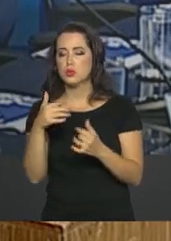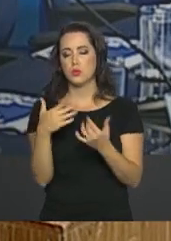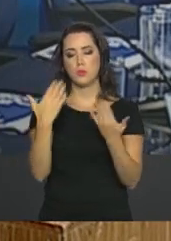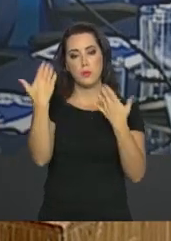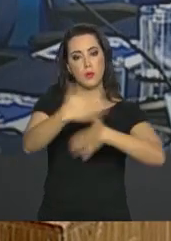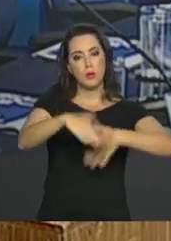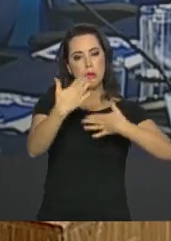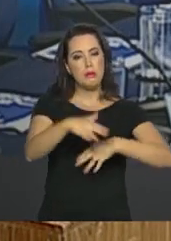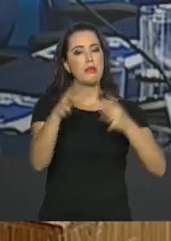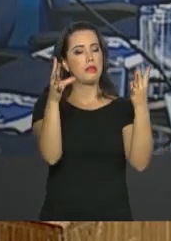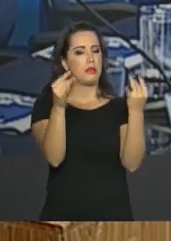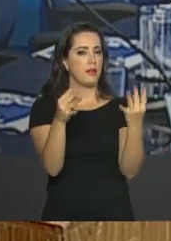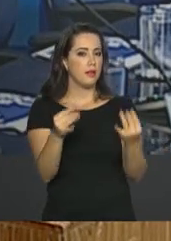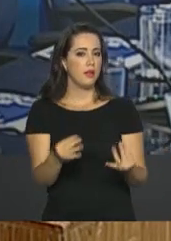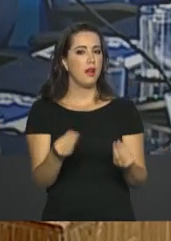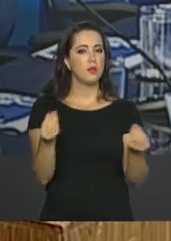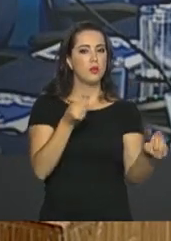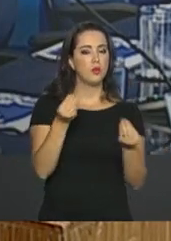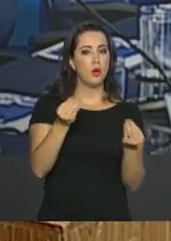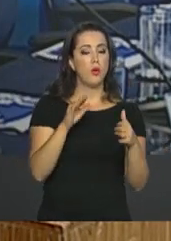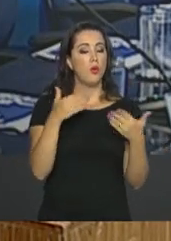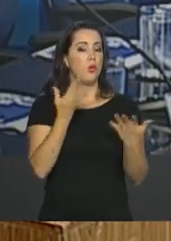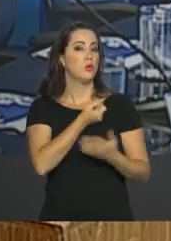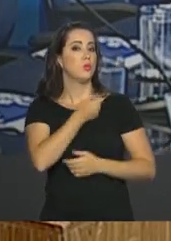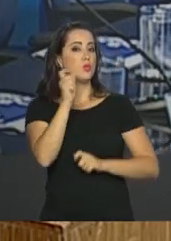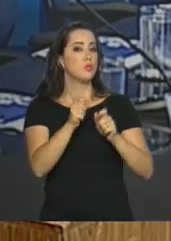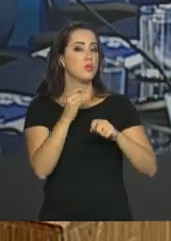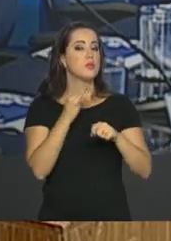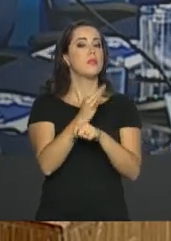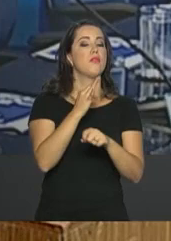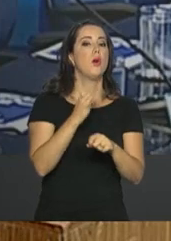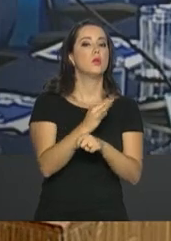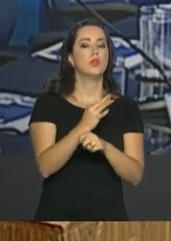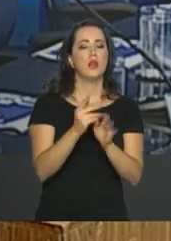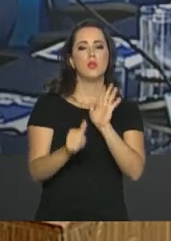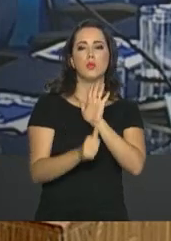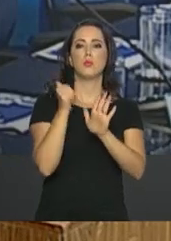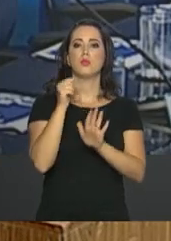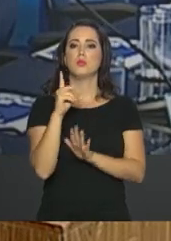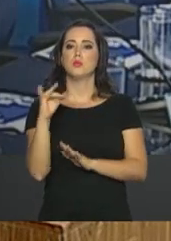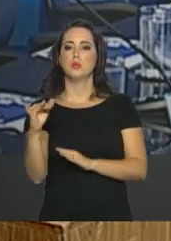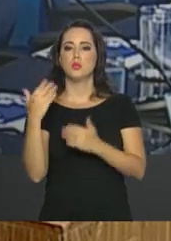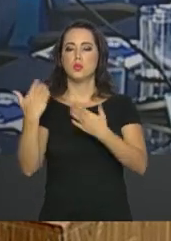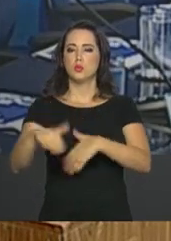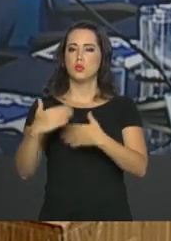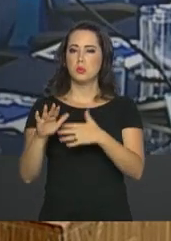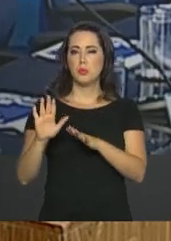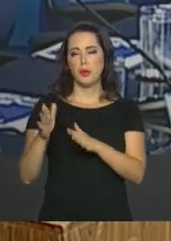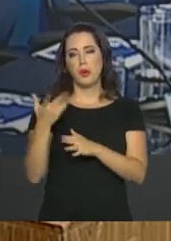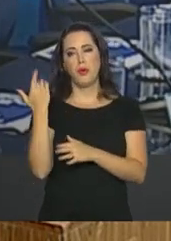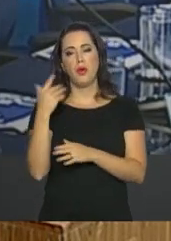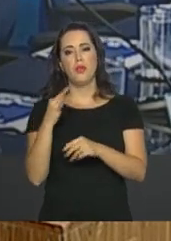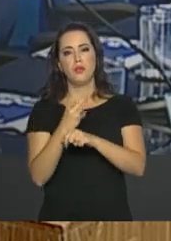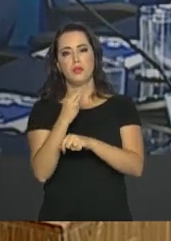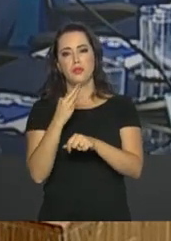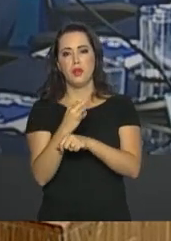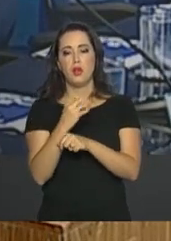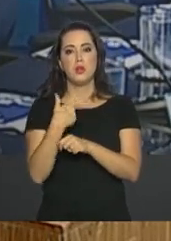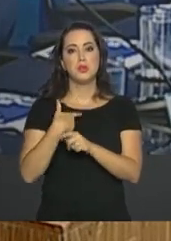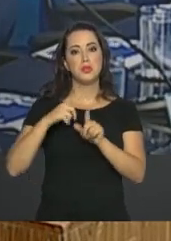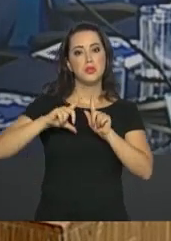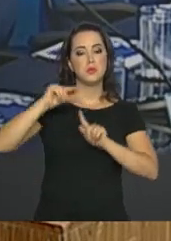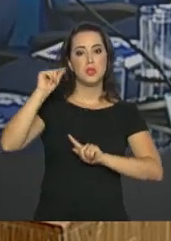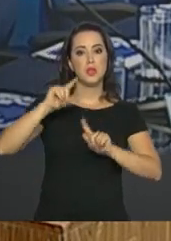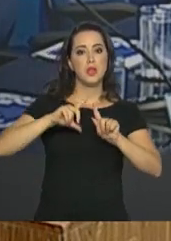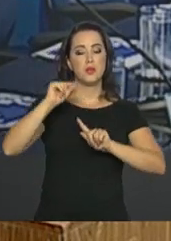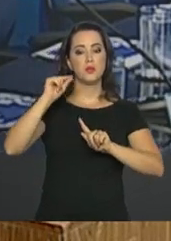detalhes, inclusive sobre o número de ausentes. No primeiro dia de provas, esse número foi considerado um número recorde,